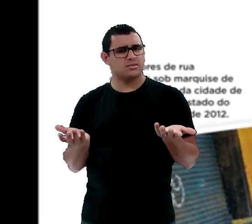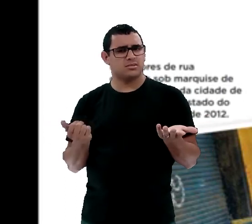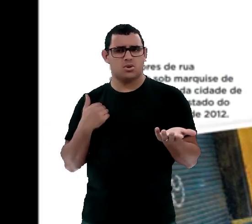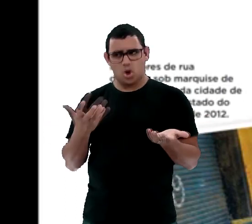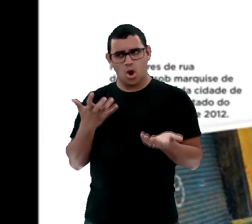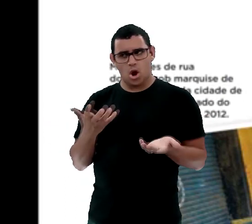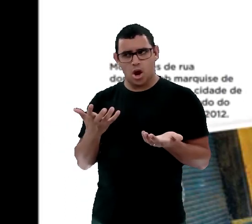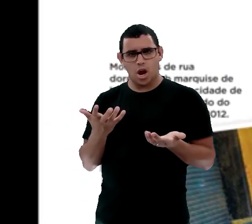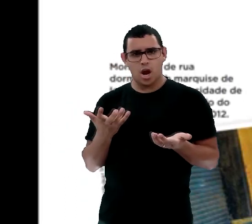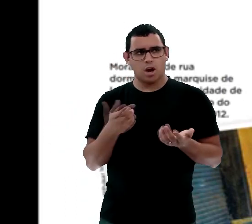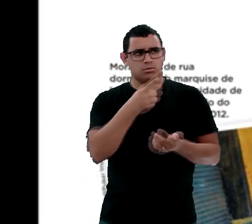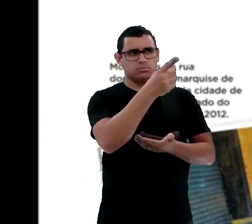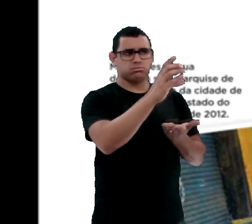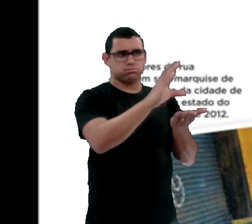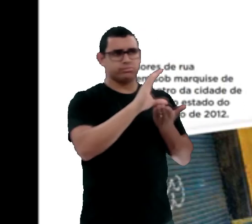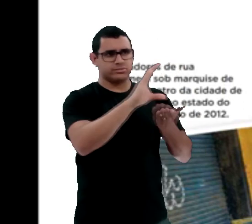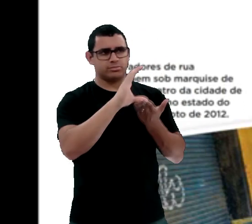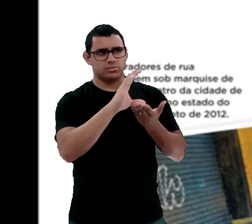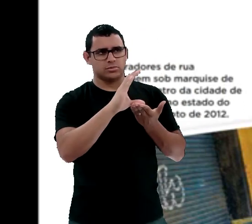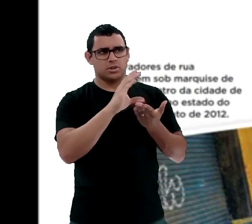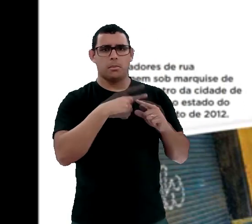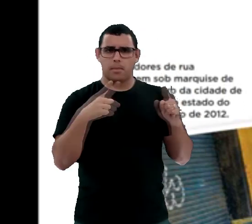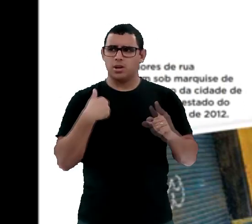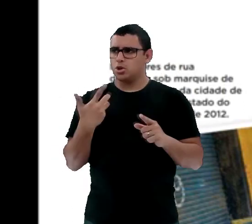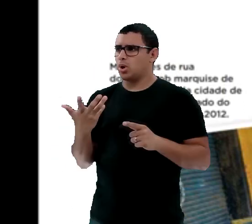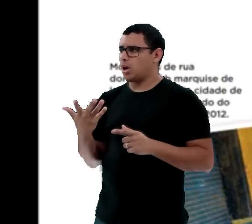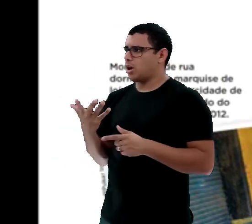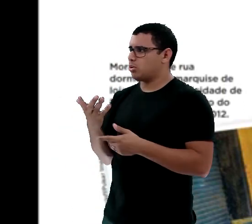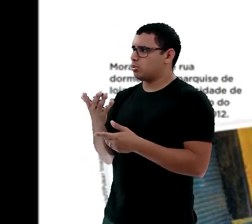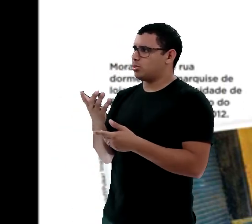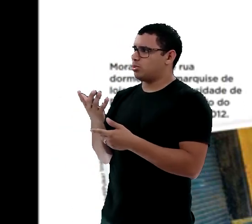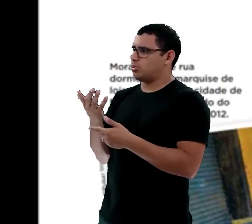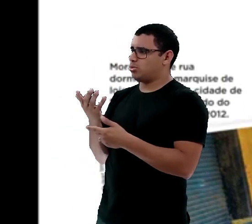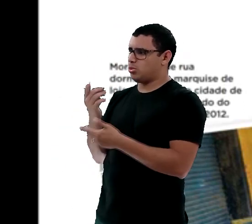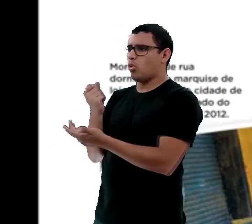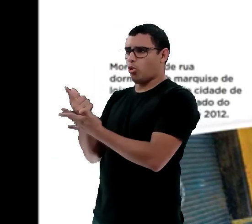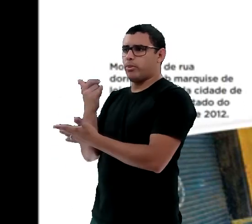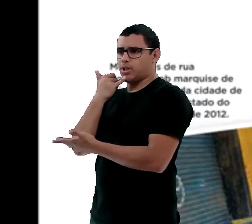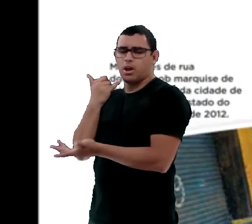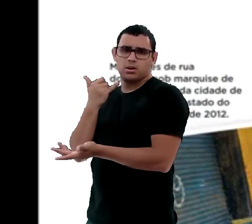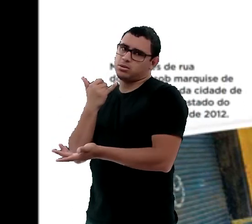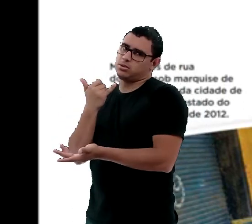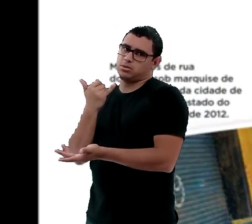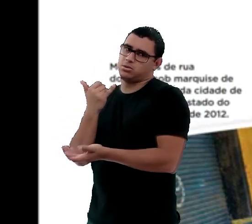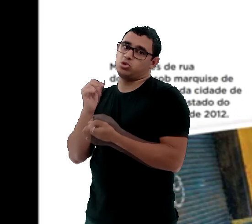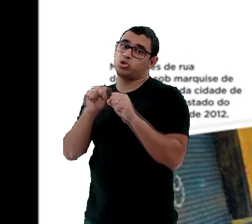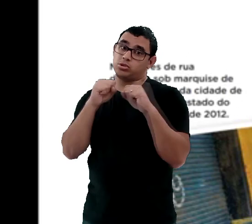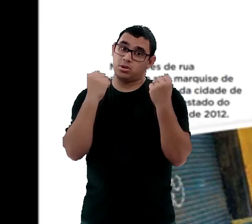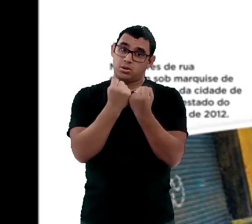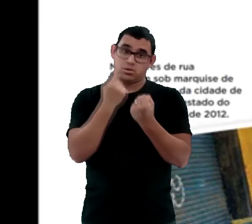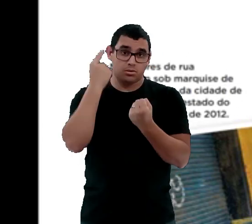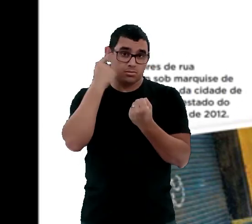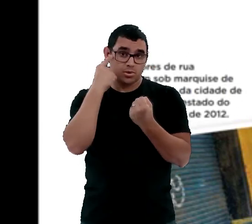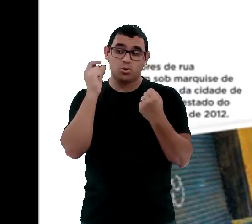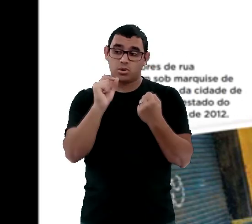socialista para ser sustentado pelo Estado, mas não sou socialista para não querer nada que vem do